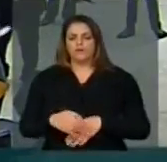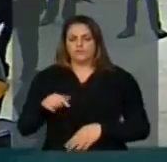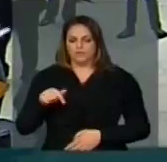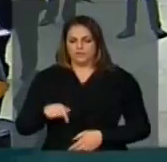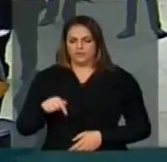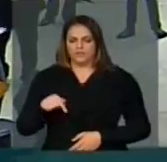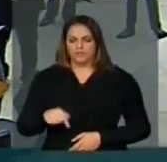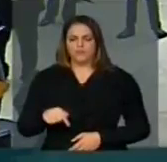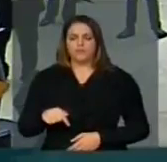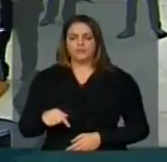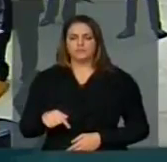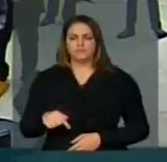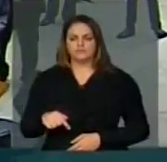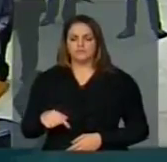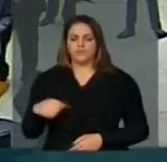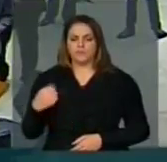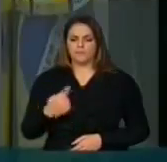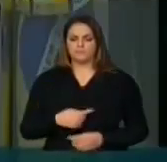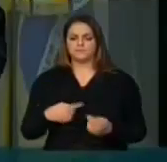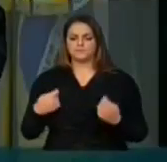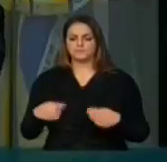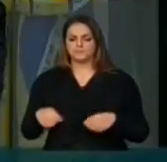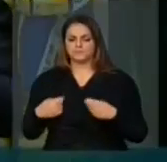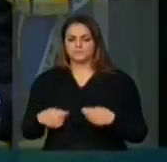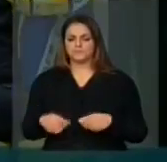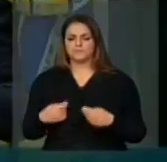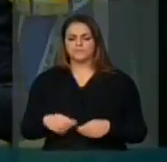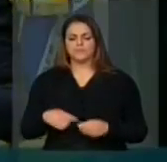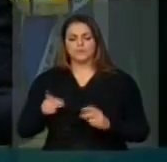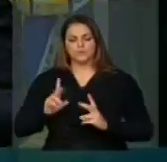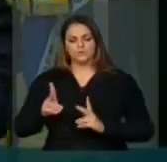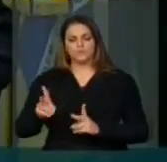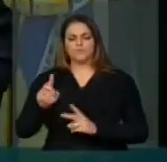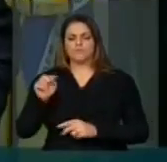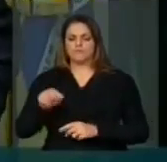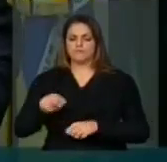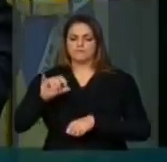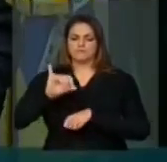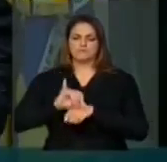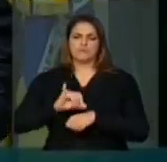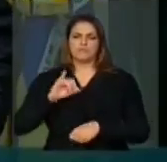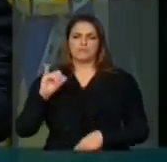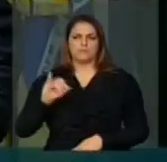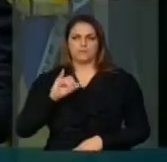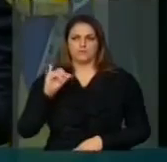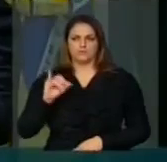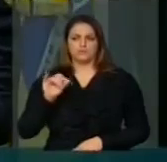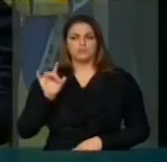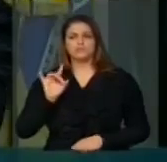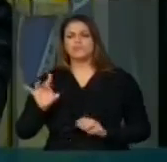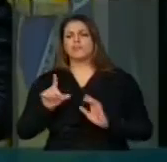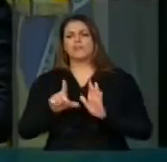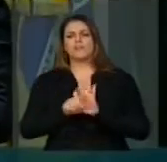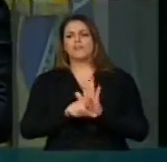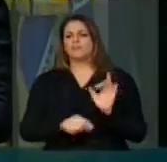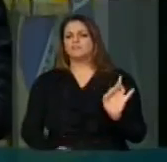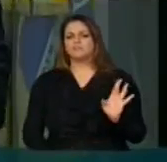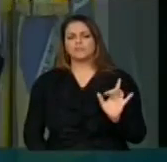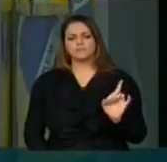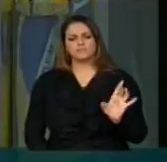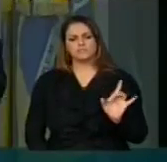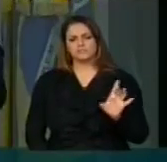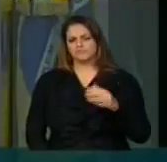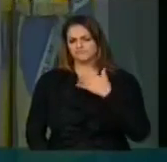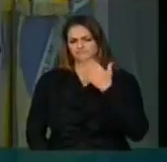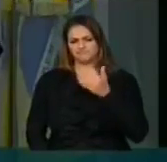que precisamos, Paulo, manter esse centro, que é fundamental. A legislação não é ela solitariamente suficiente e